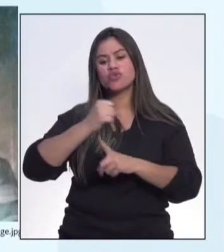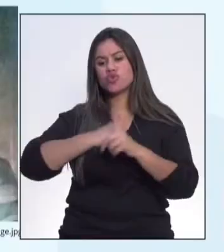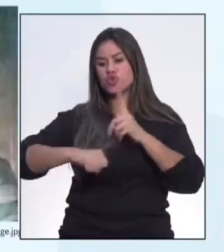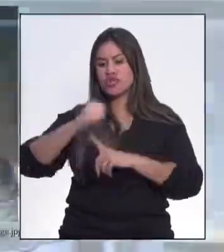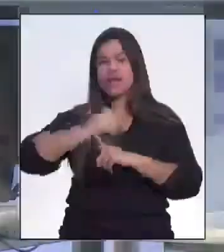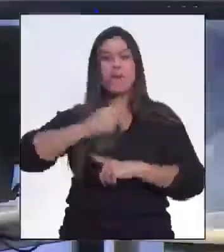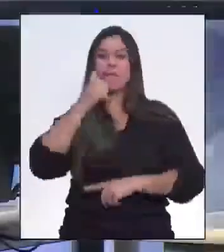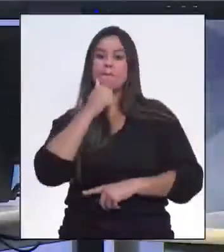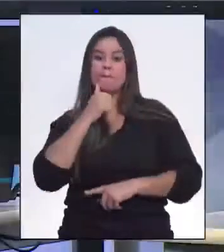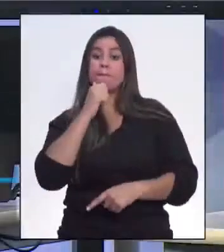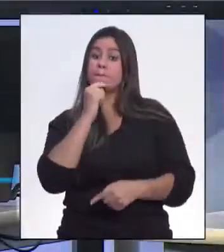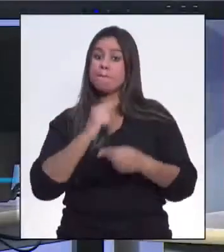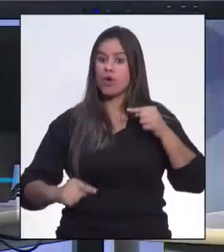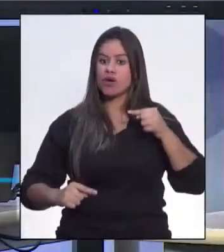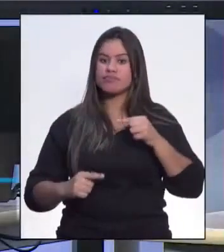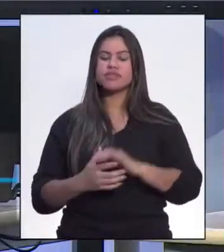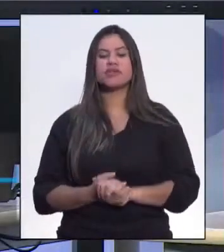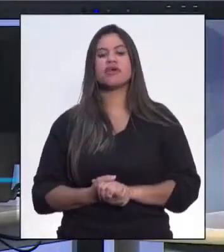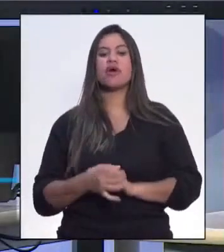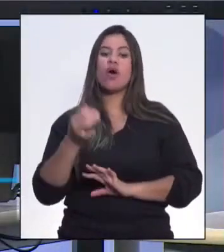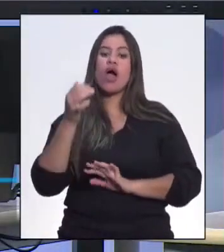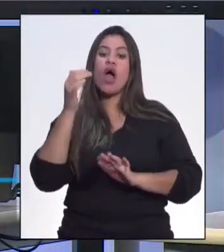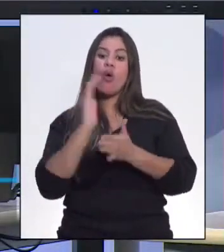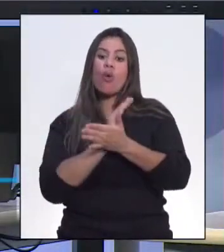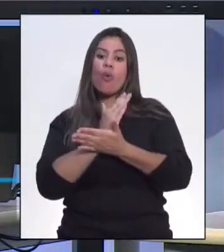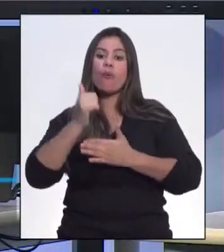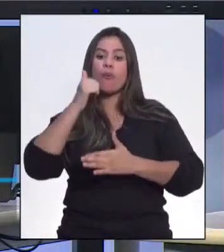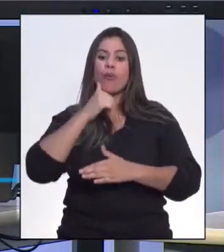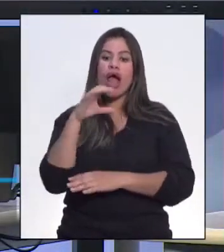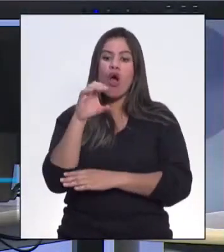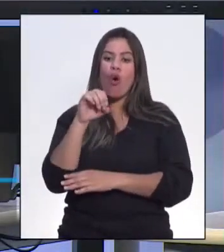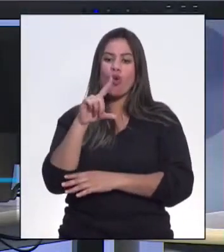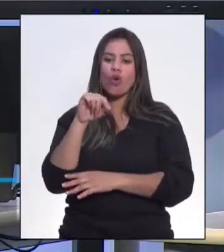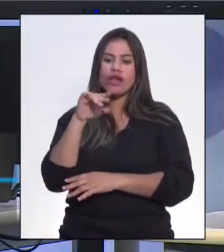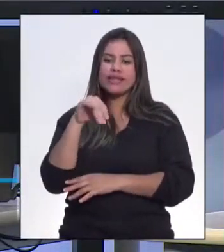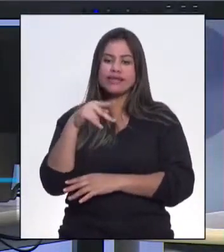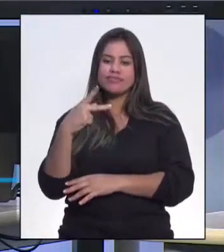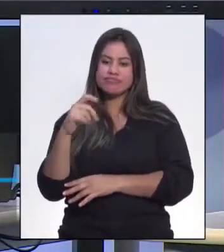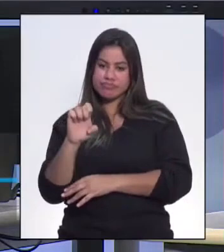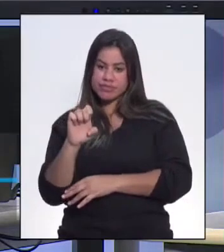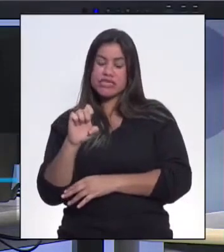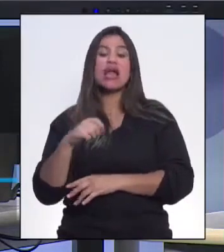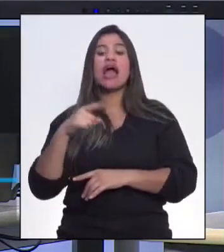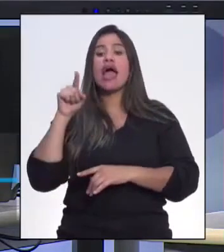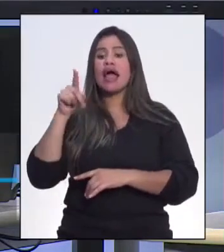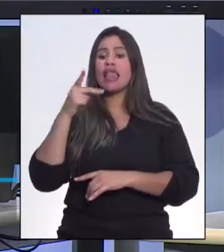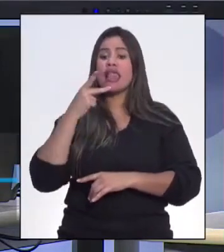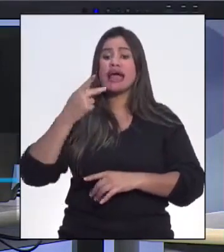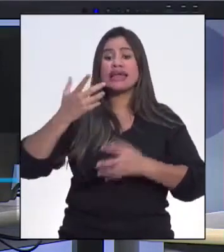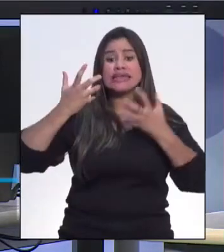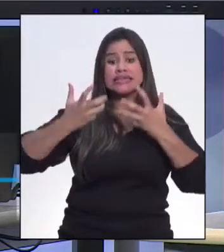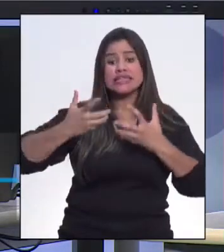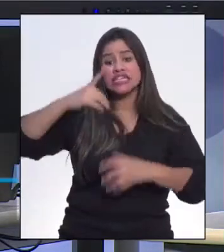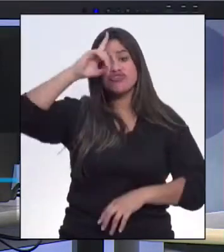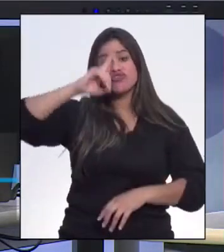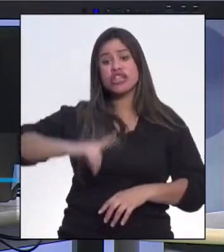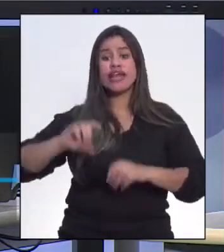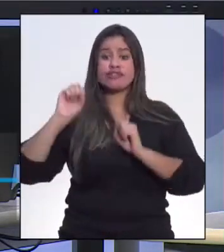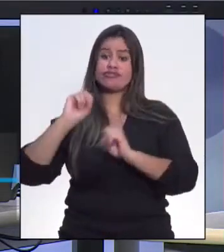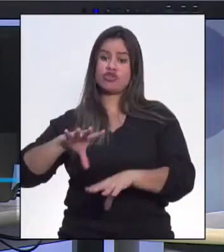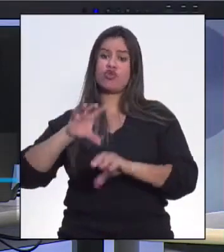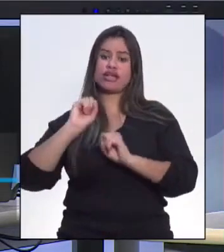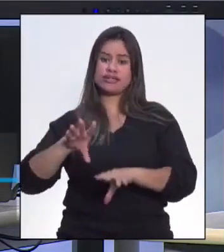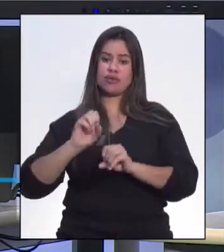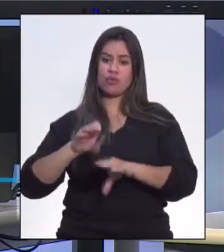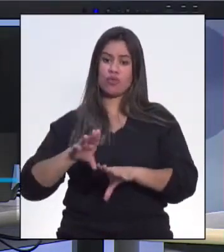mulheres dessa época, como a Olympe de Gouges, ela reivindicava o direito à educação,